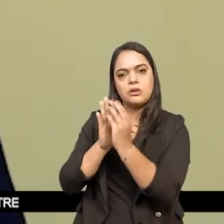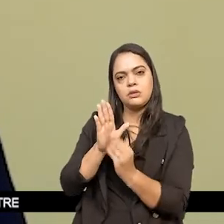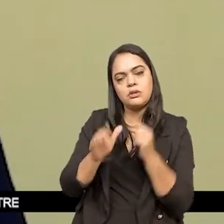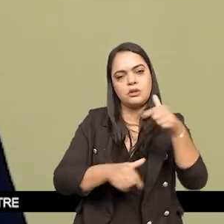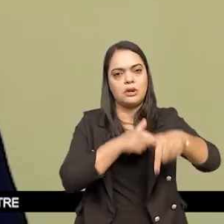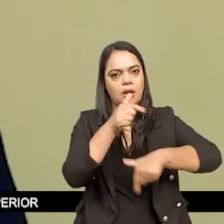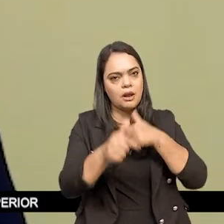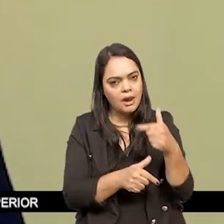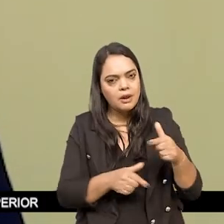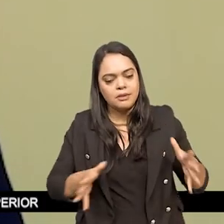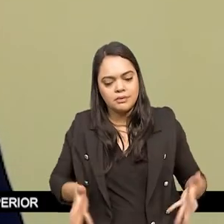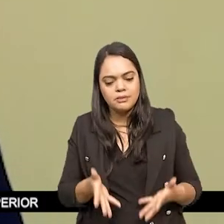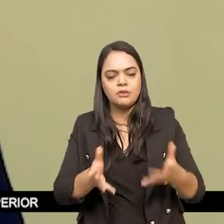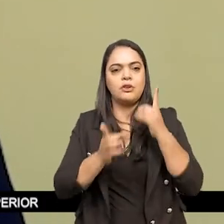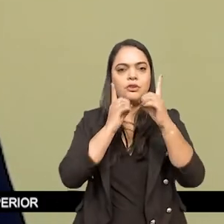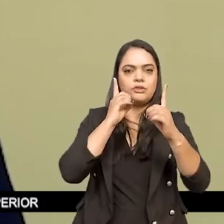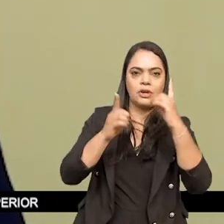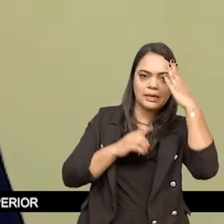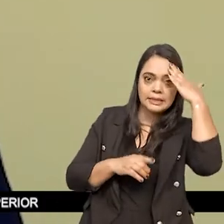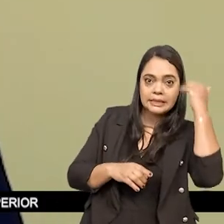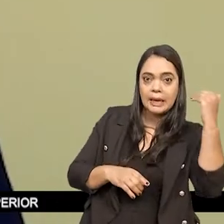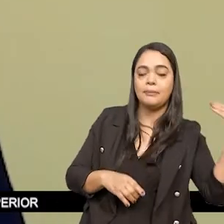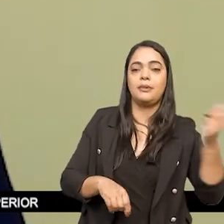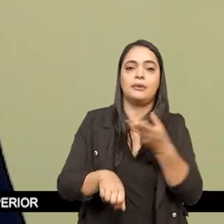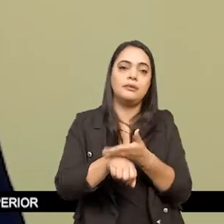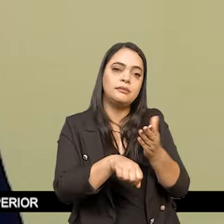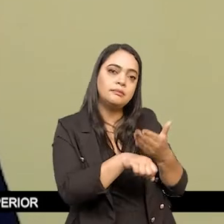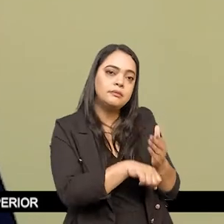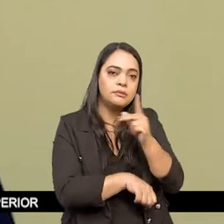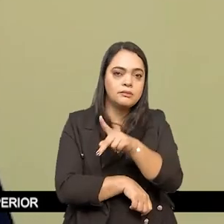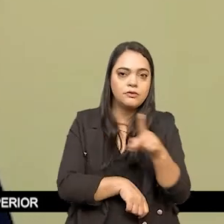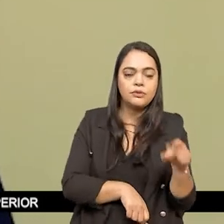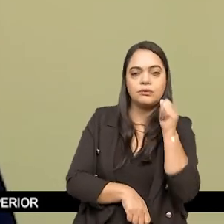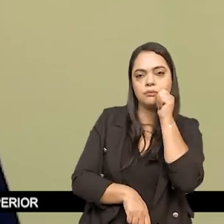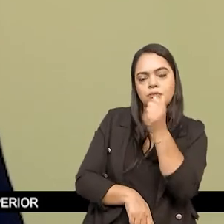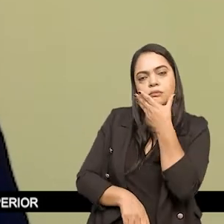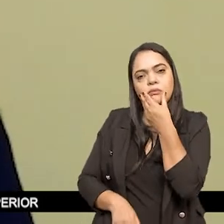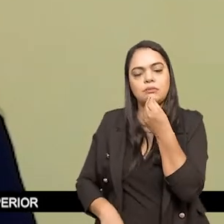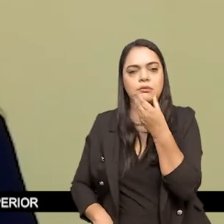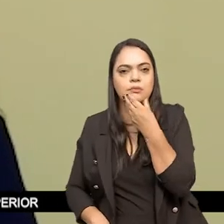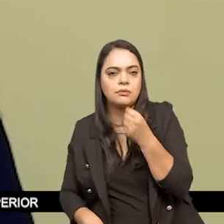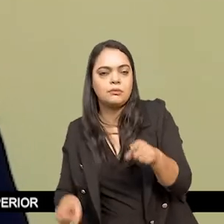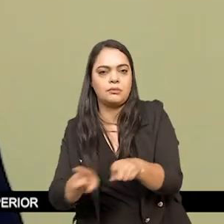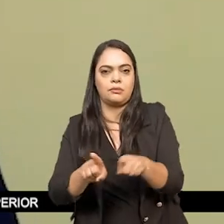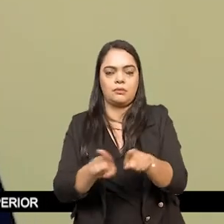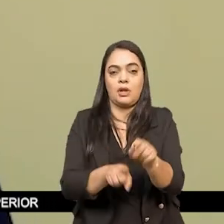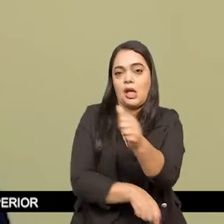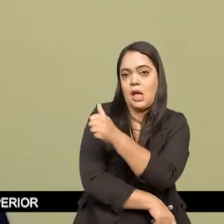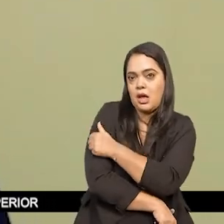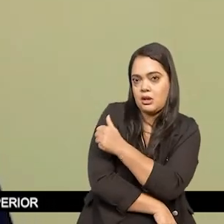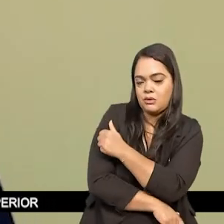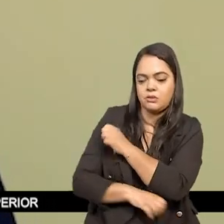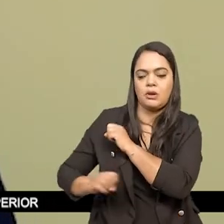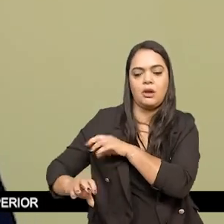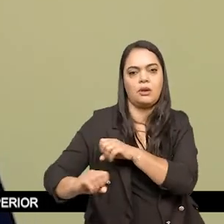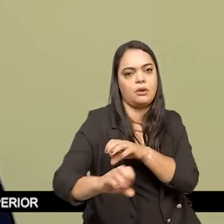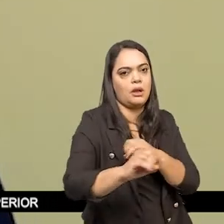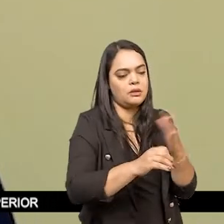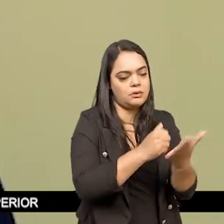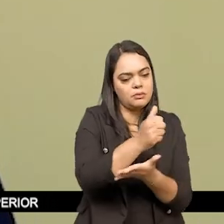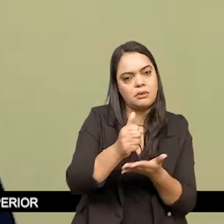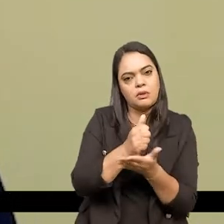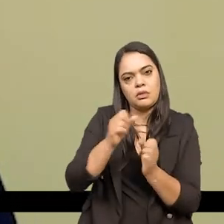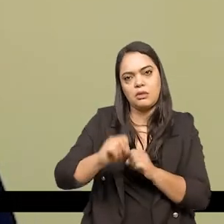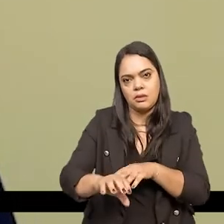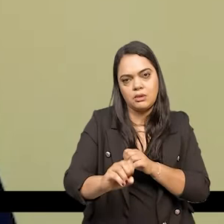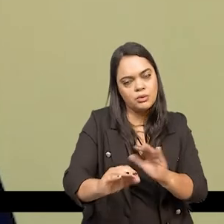o diálogo entre saberes e práticas de professores e professoras e de estudantes da educação básica e do ensino